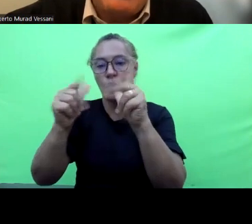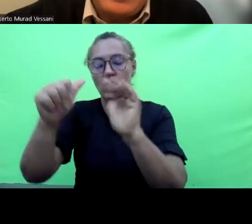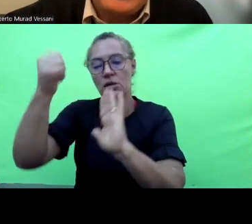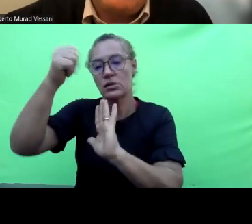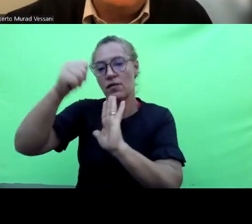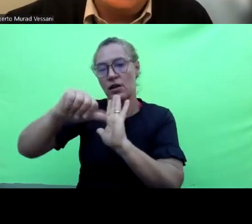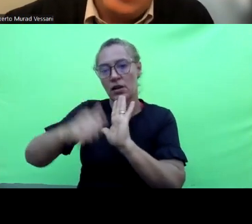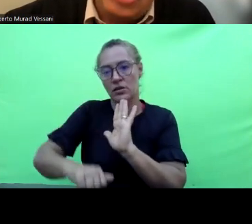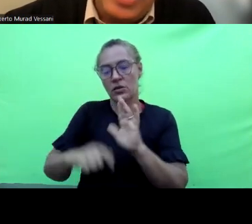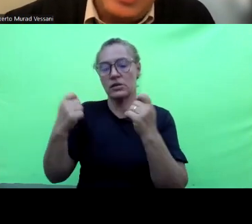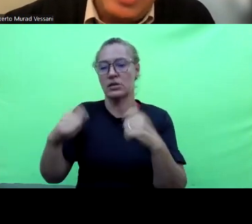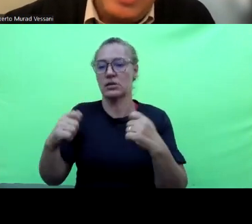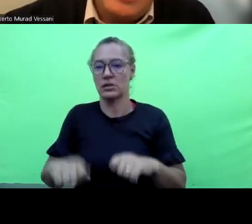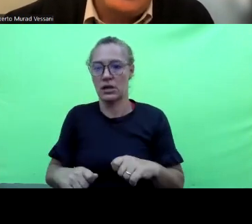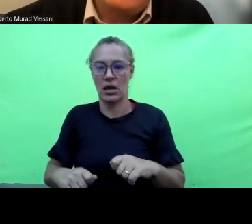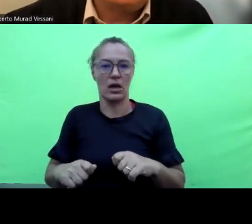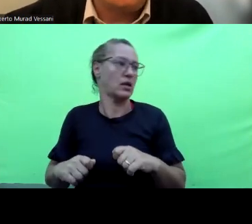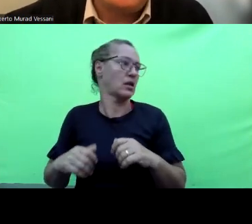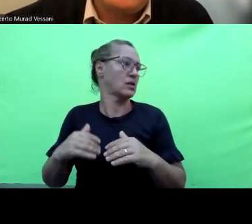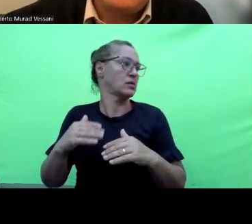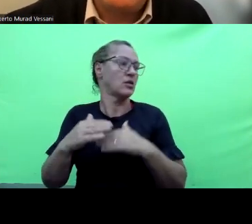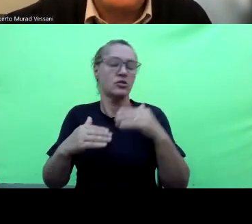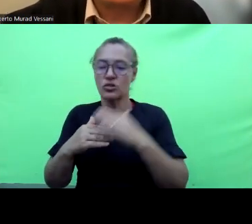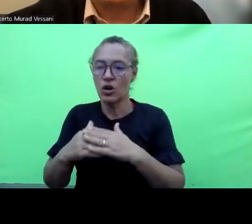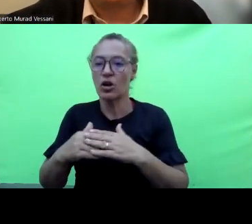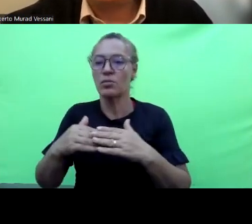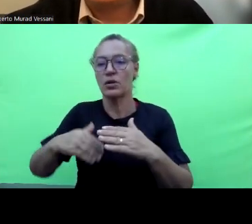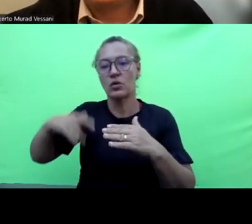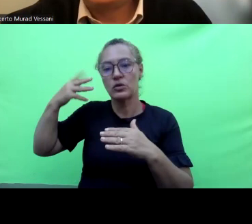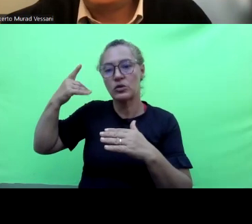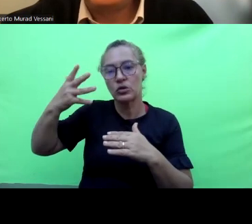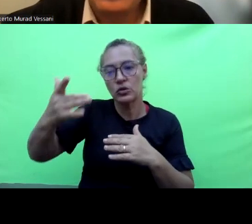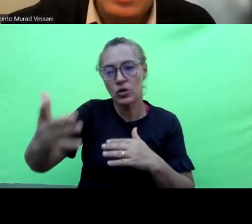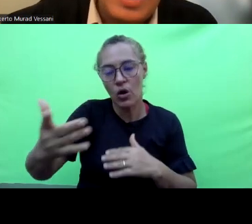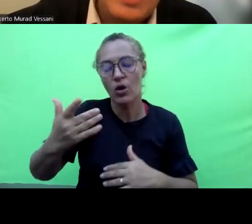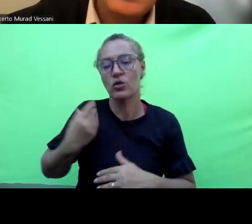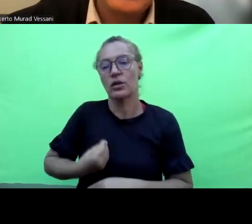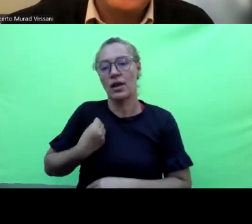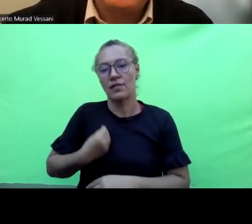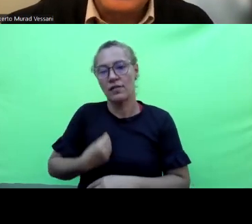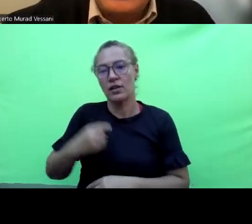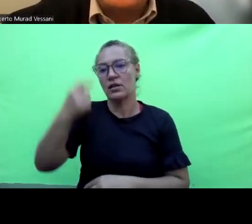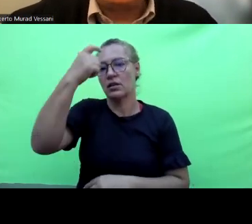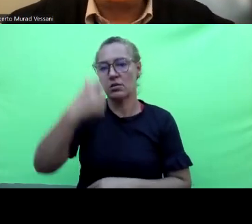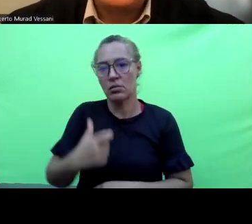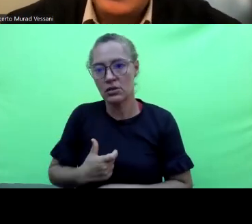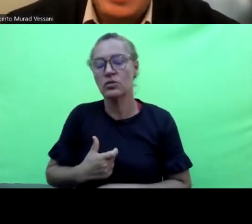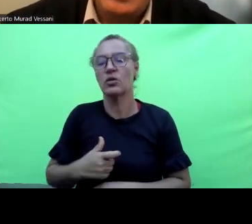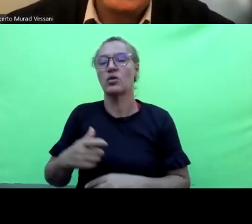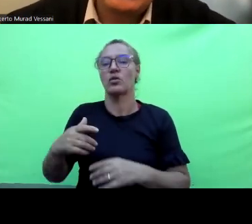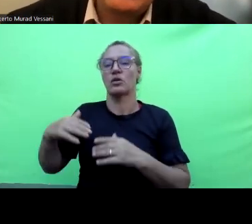necessárias, que passa pela história clínica, né, obter as informações dos antecedentes oculares, os